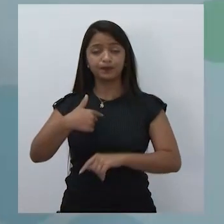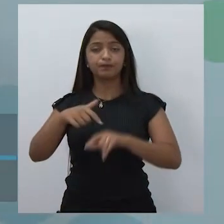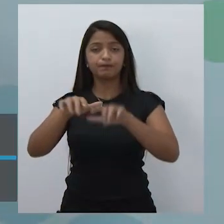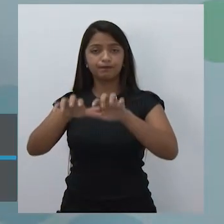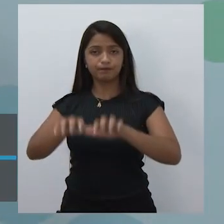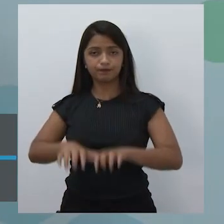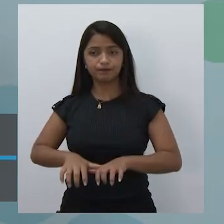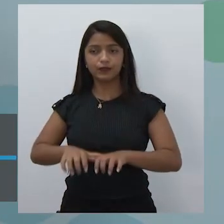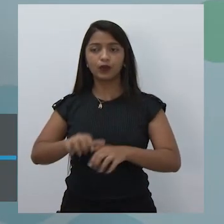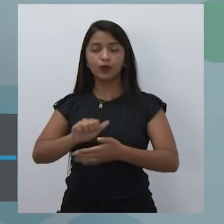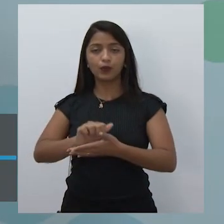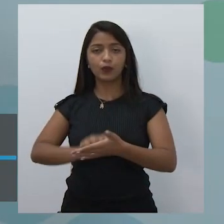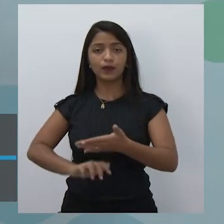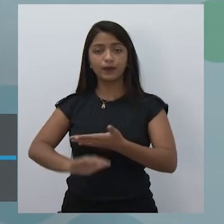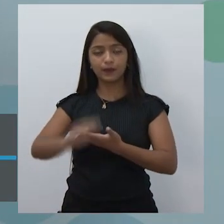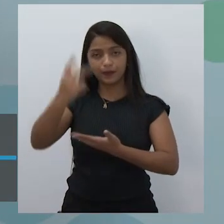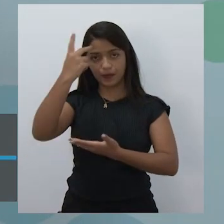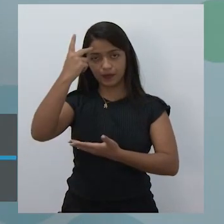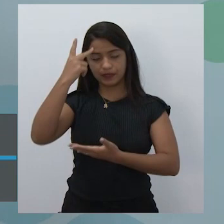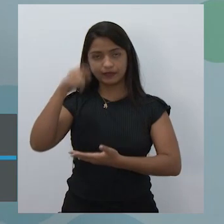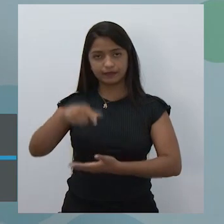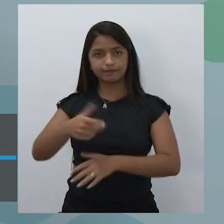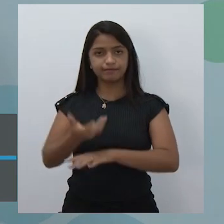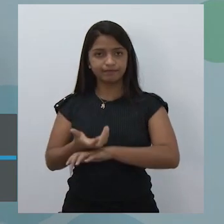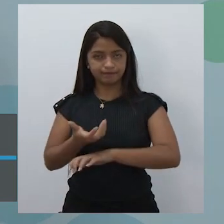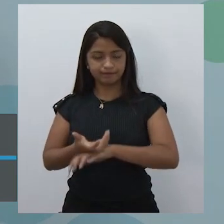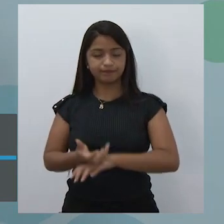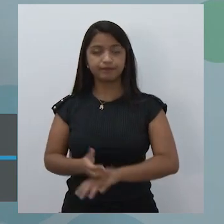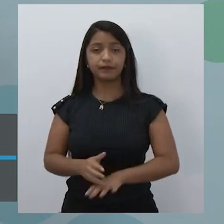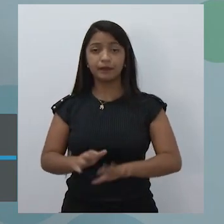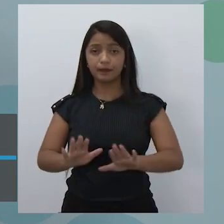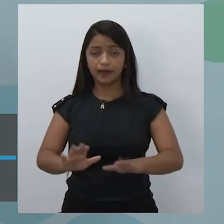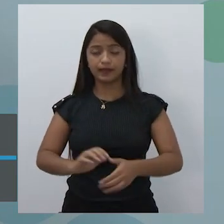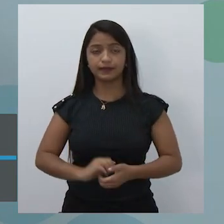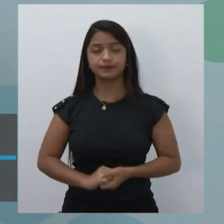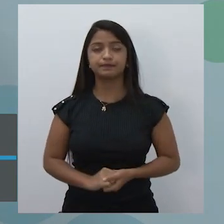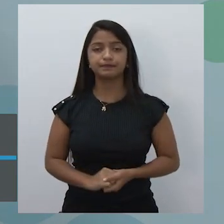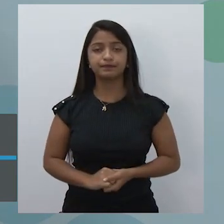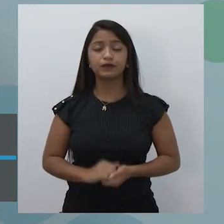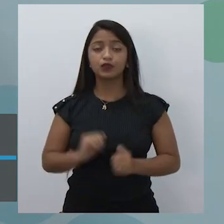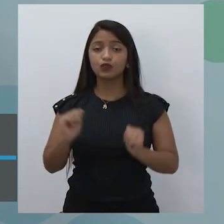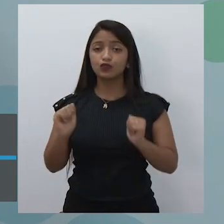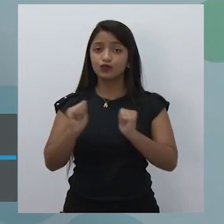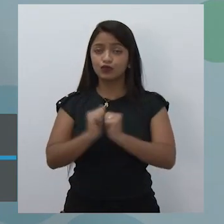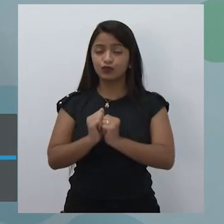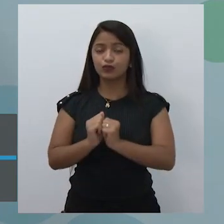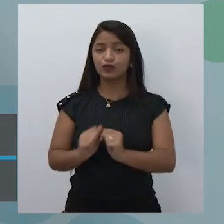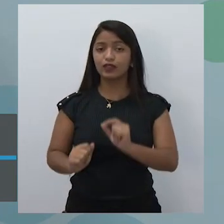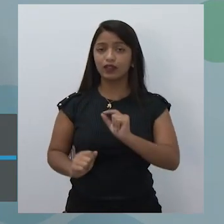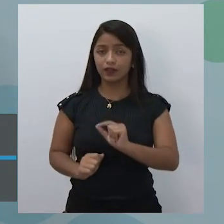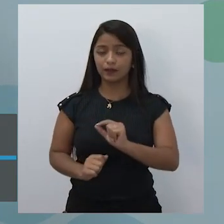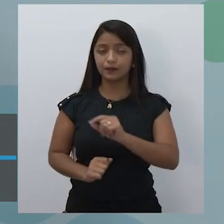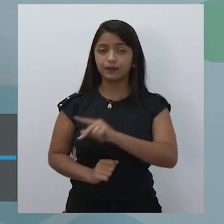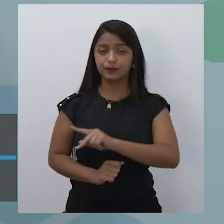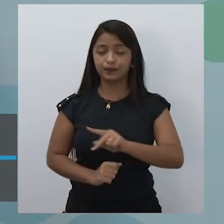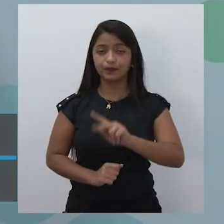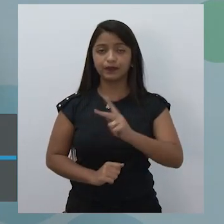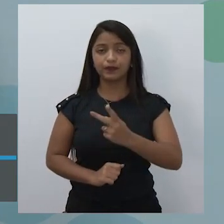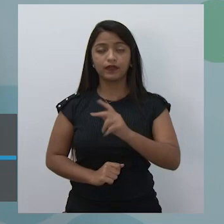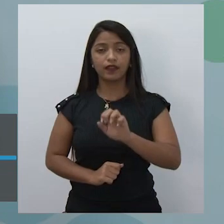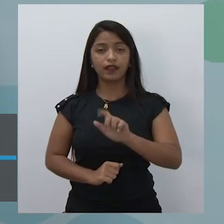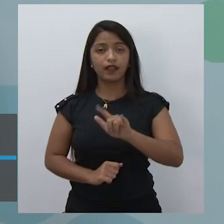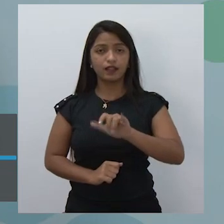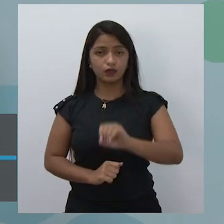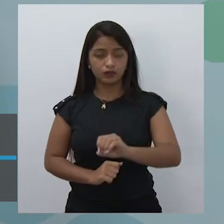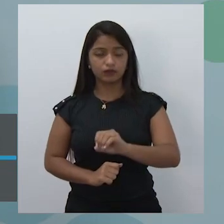esse componente. Mas na minha companhia... eu tive o professor Ed Wilson,